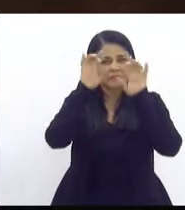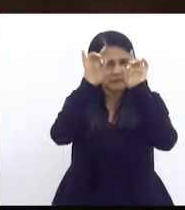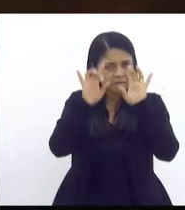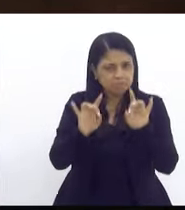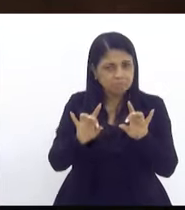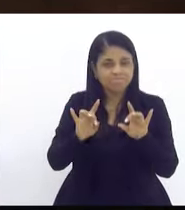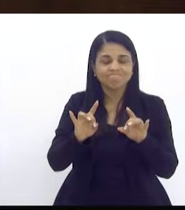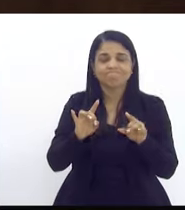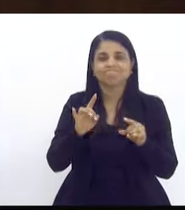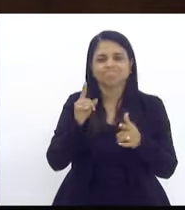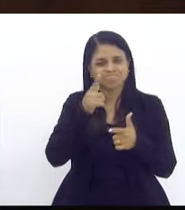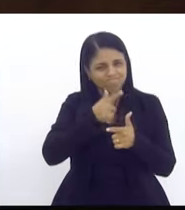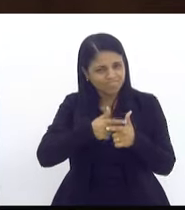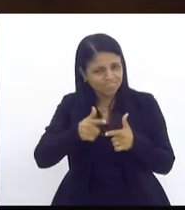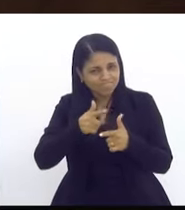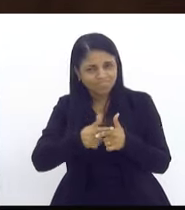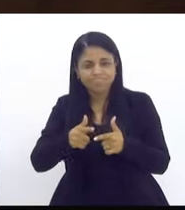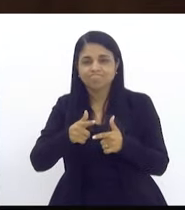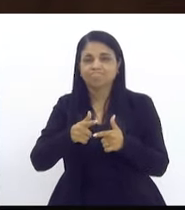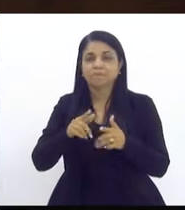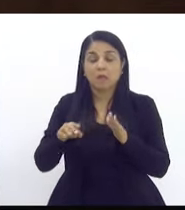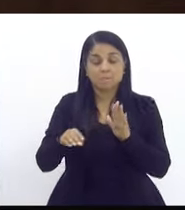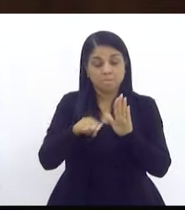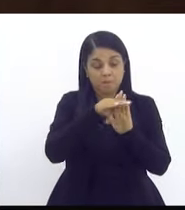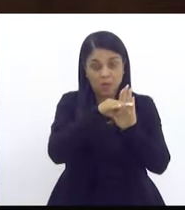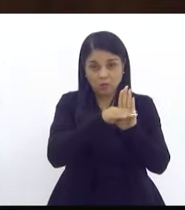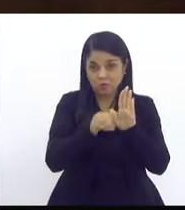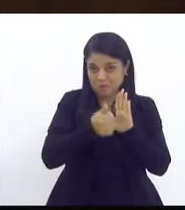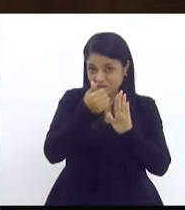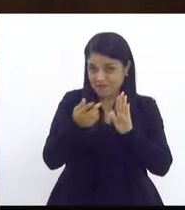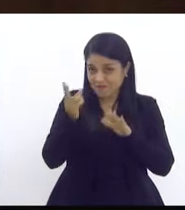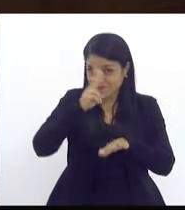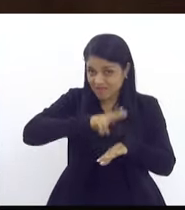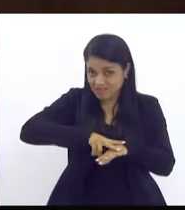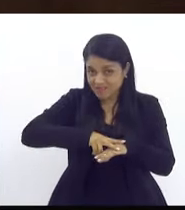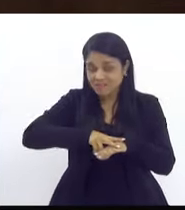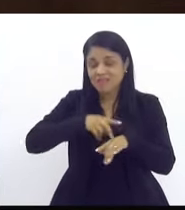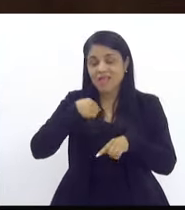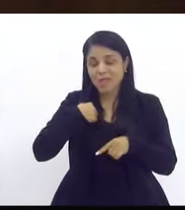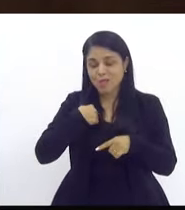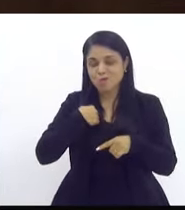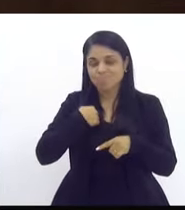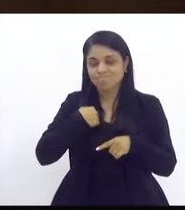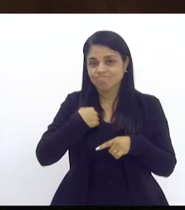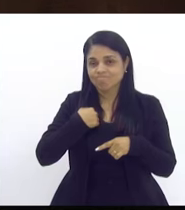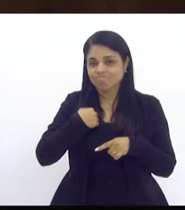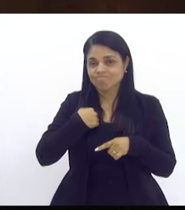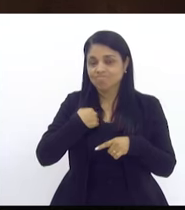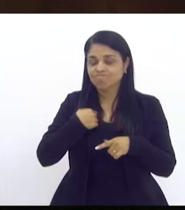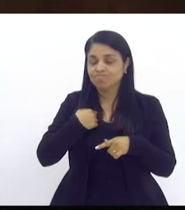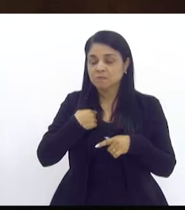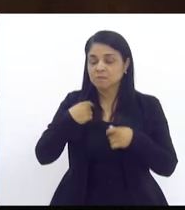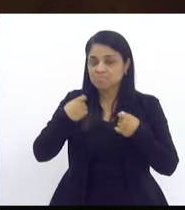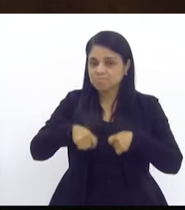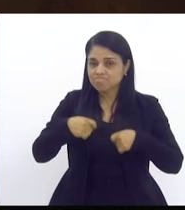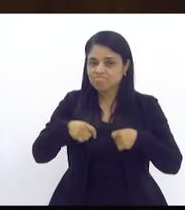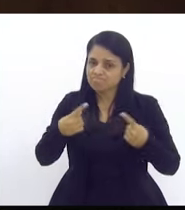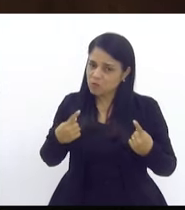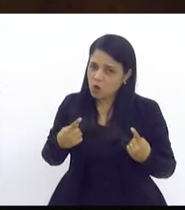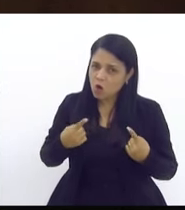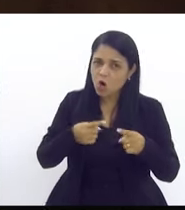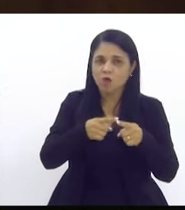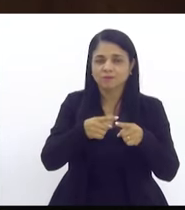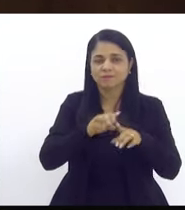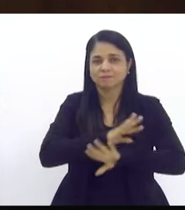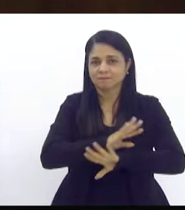especialmente polêmico. Quando ele veio à pauta na primeira vez, eu fiz questão de combatê-lo, porque...